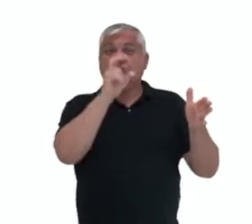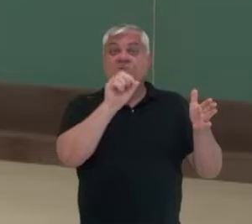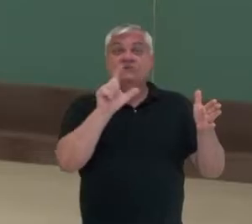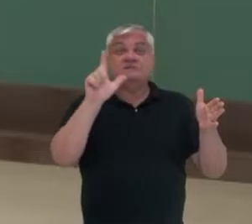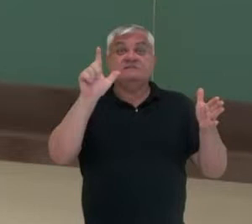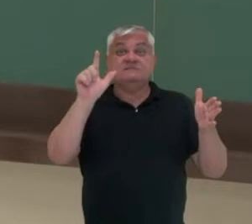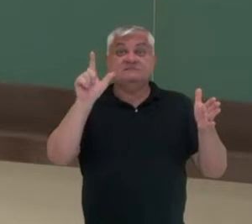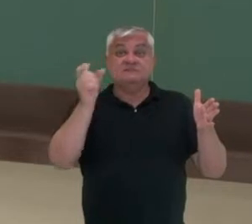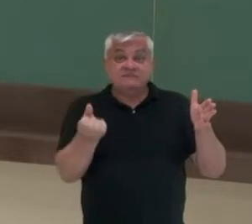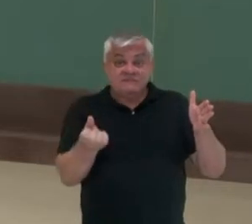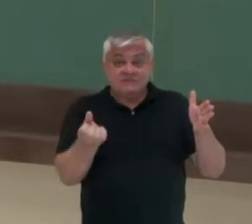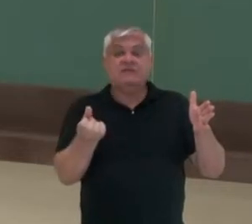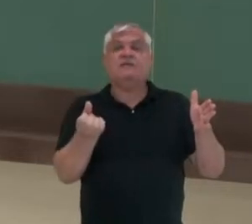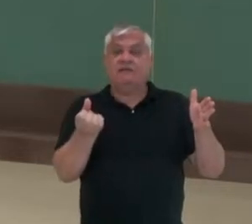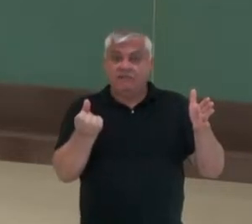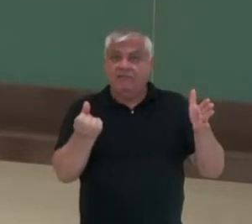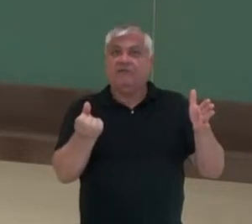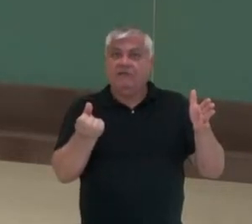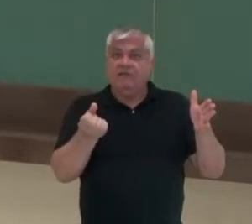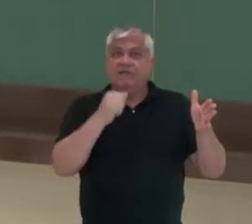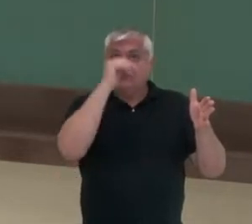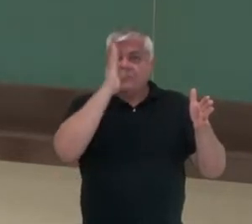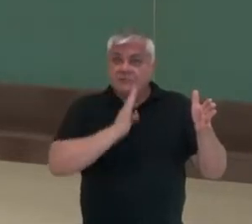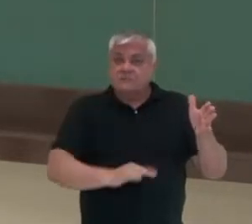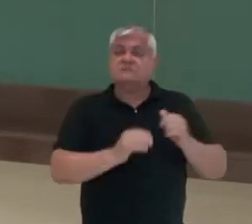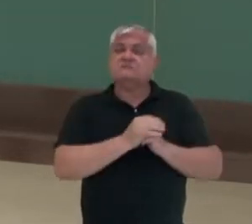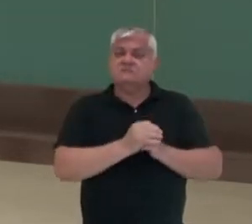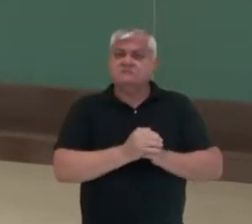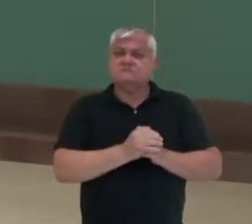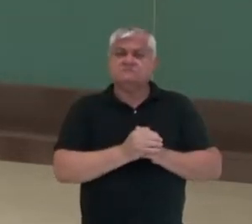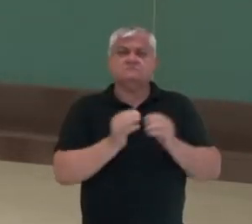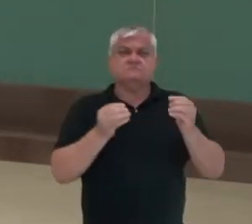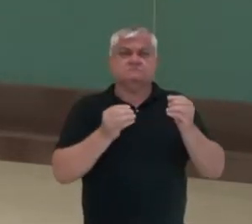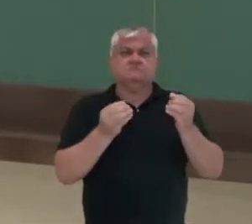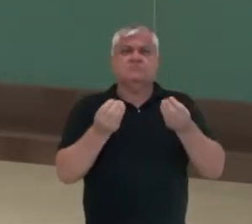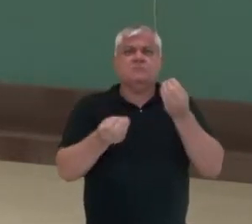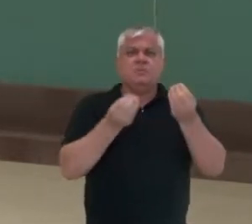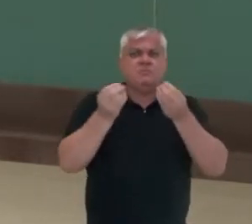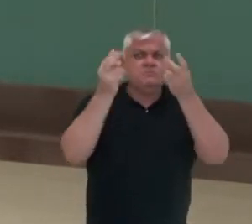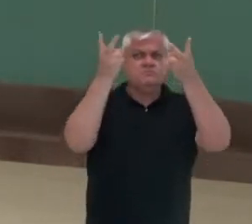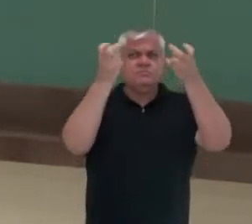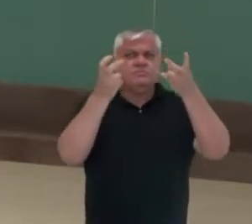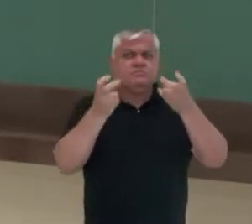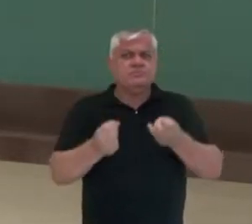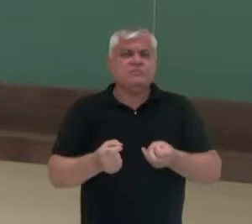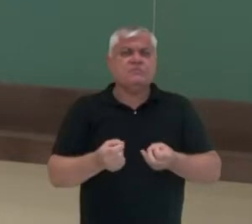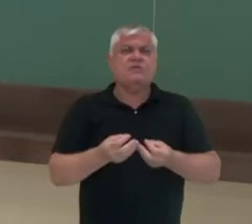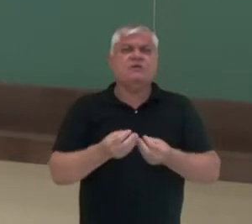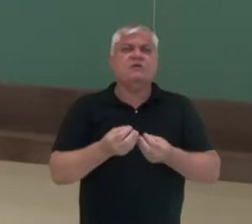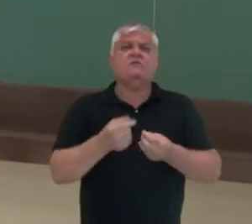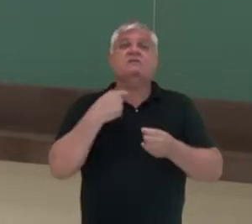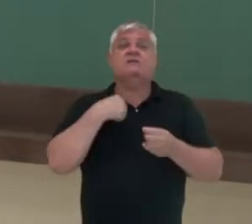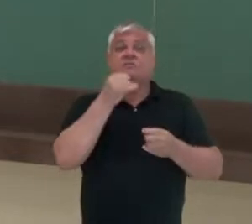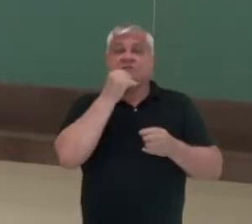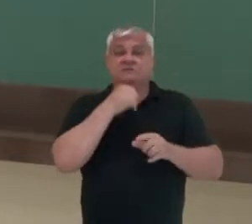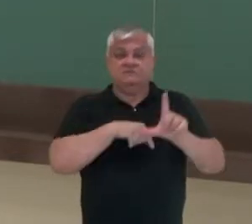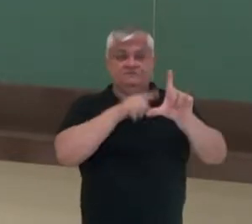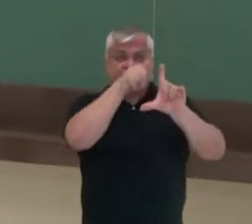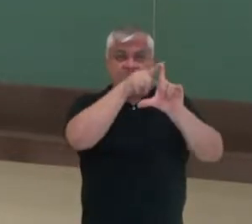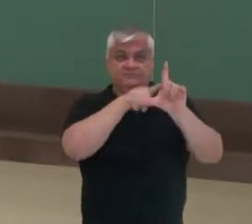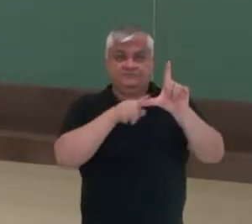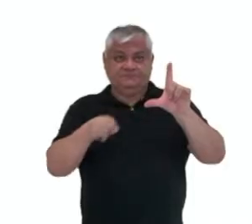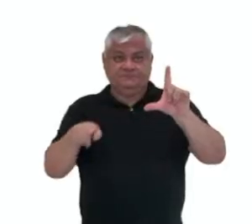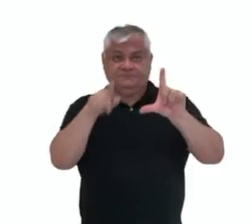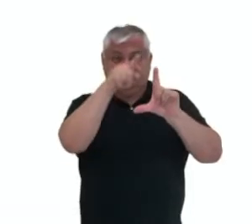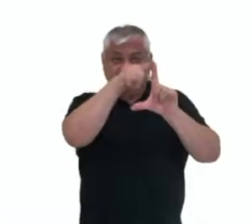essas informações e tentar interpretar, né? E a gente percebe que o quê, né? Olha só. Então, o eixo que a gente tem aqui, ó,